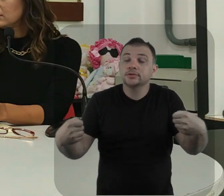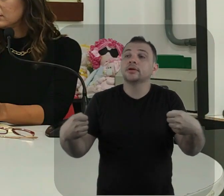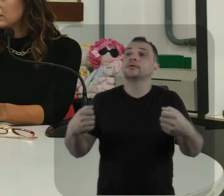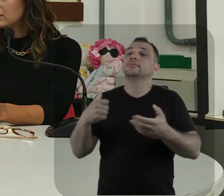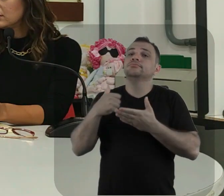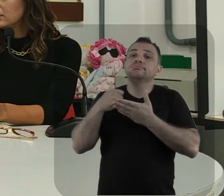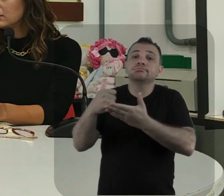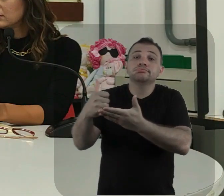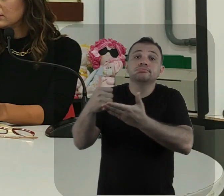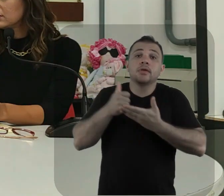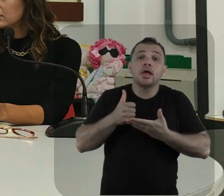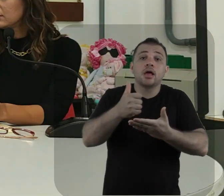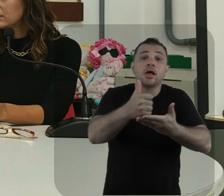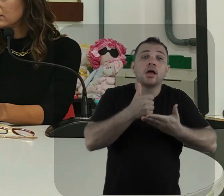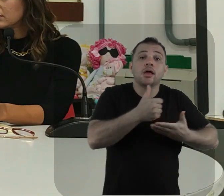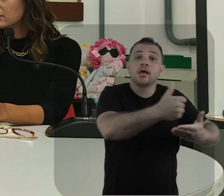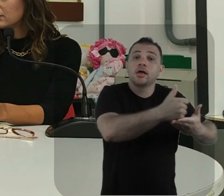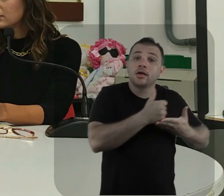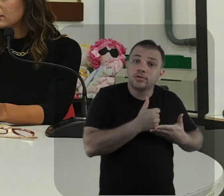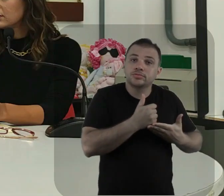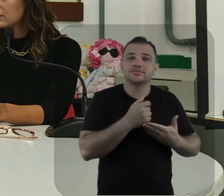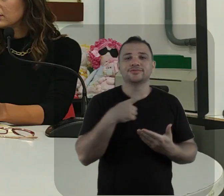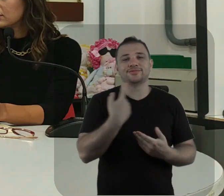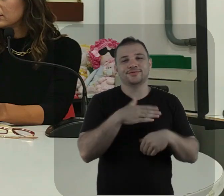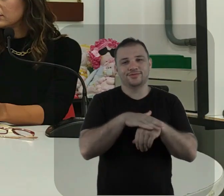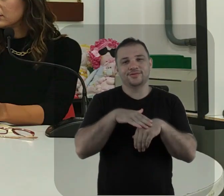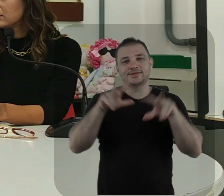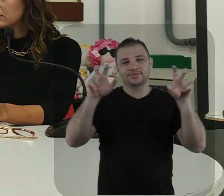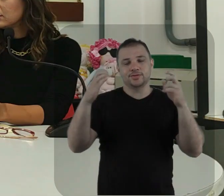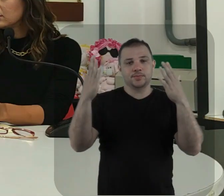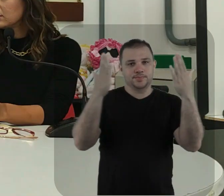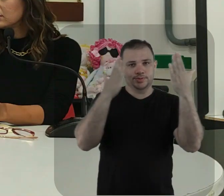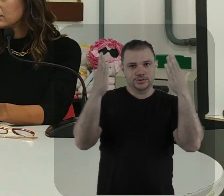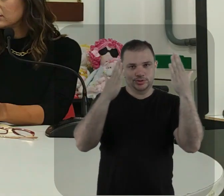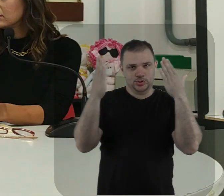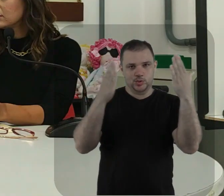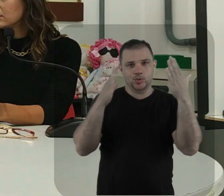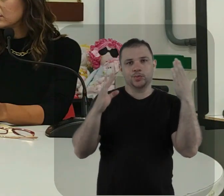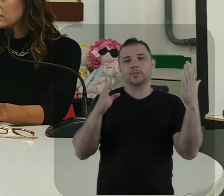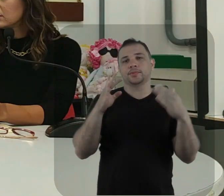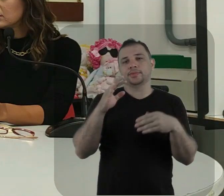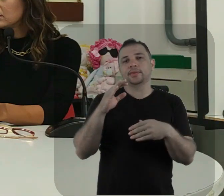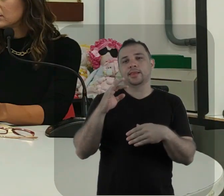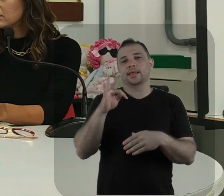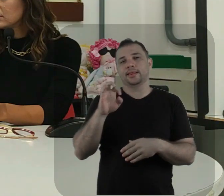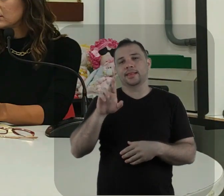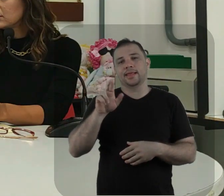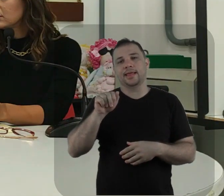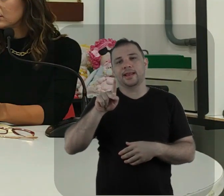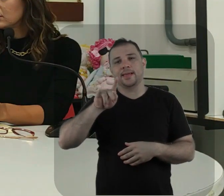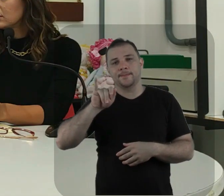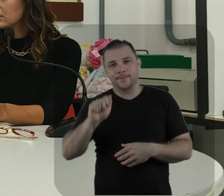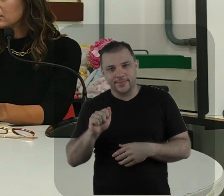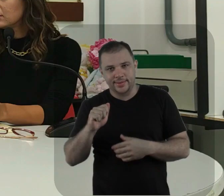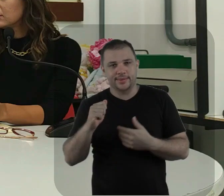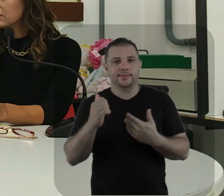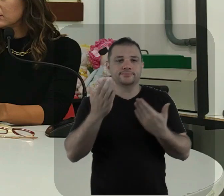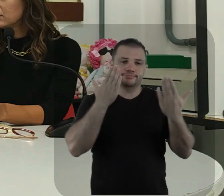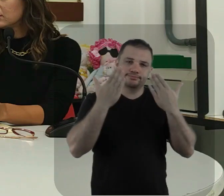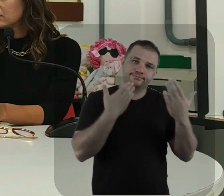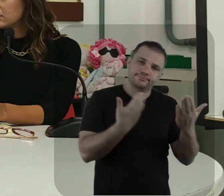área de atuação, a minha também, né, uma das nossas áreas de atuação, nesse contexto clínico, né,